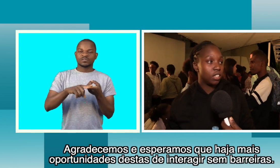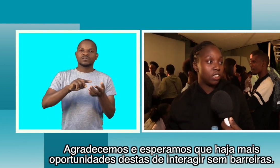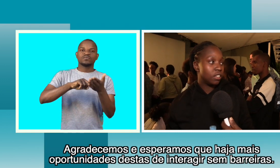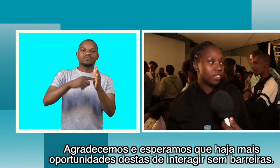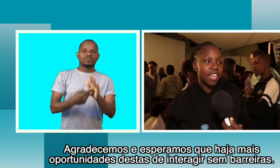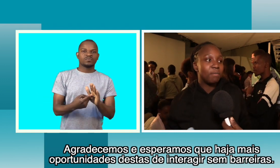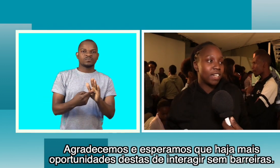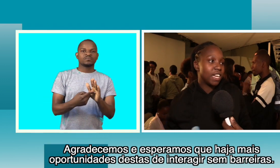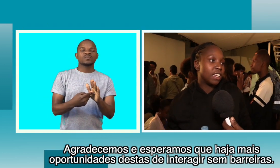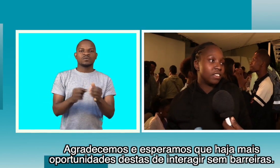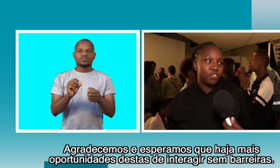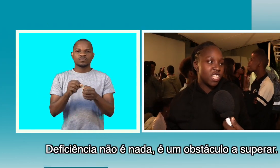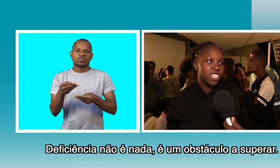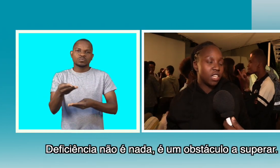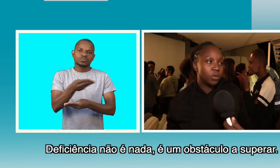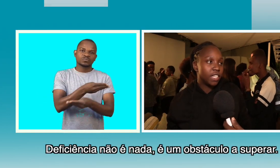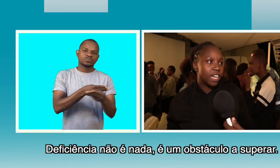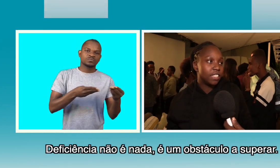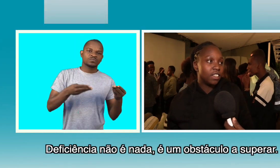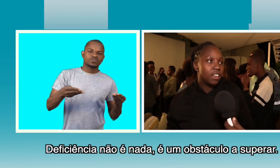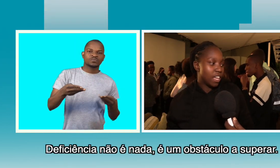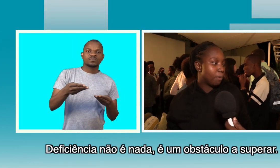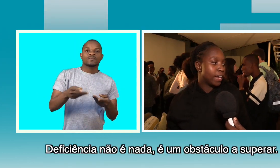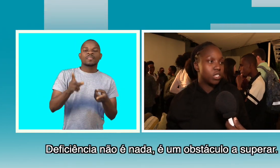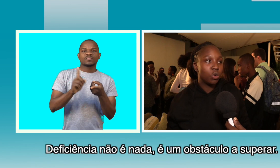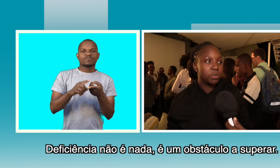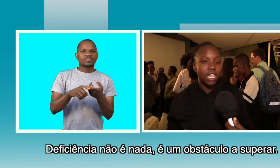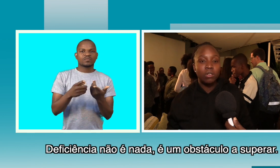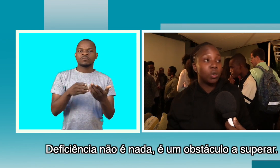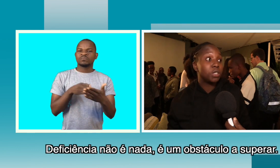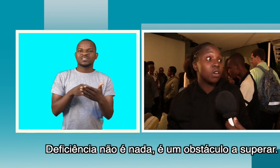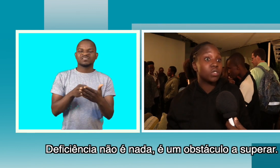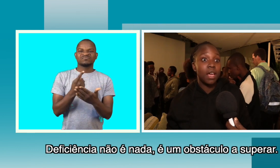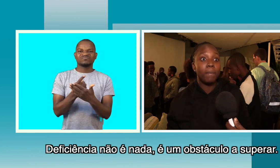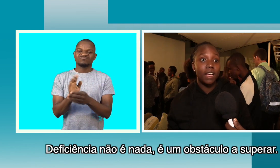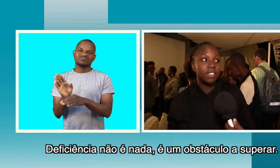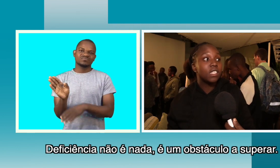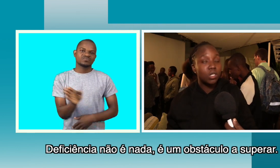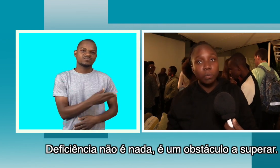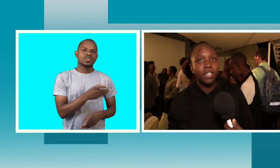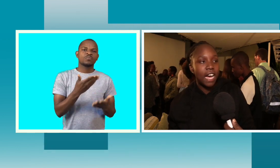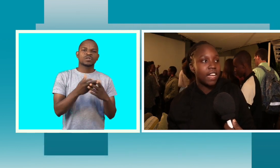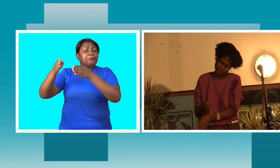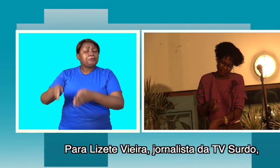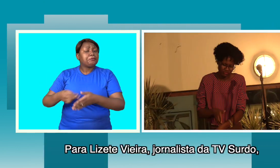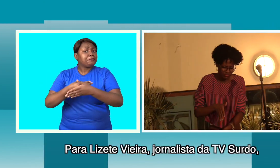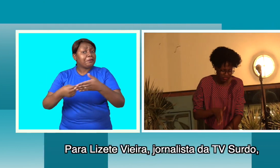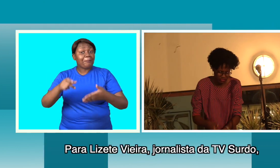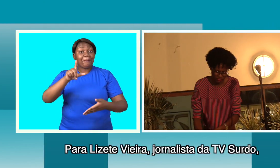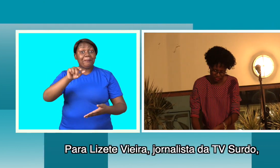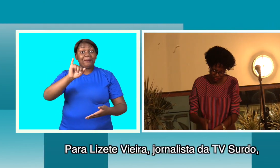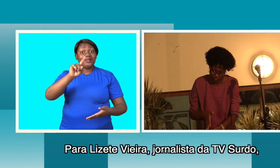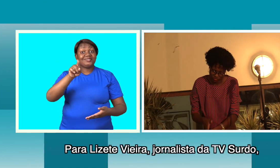outros. E sem barreira, deficiência não é nada, é apenas um obstáculo e obstáculos é para se superar. Para